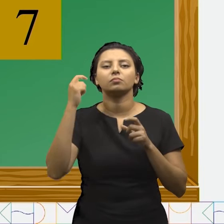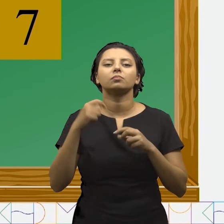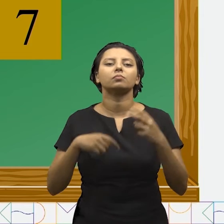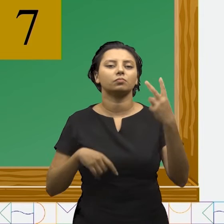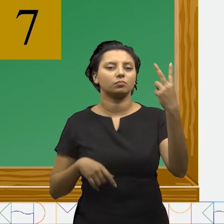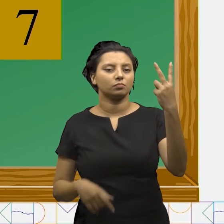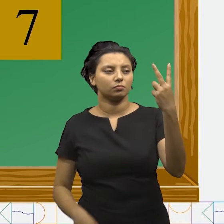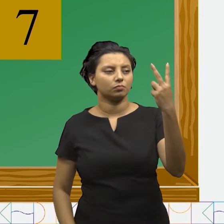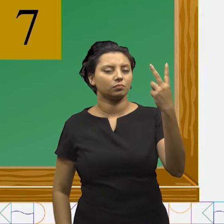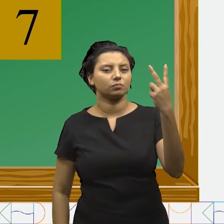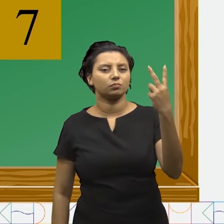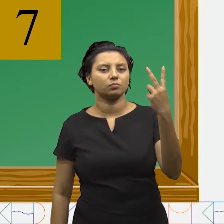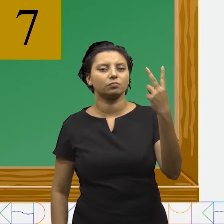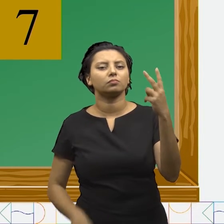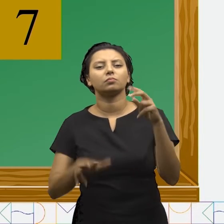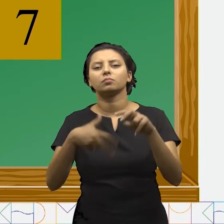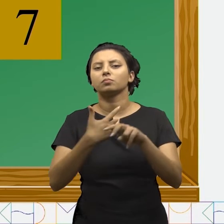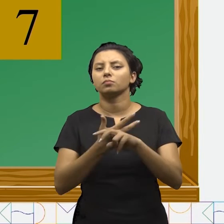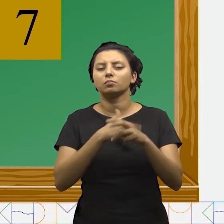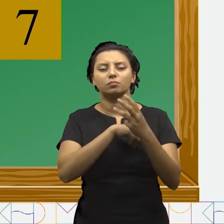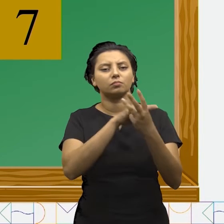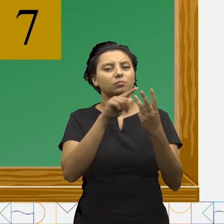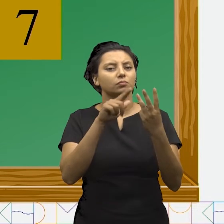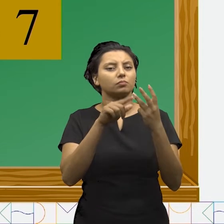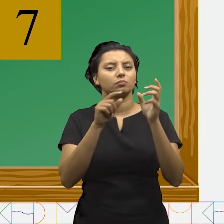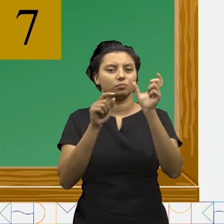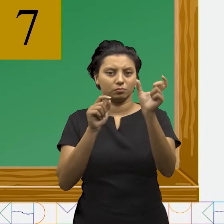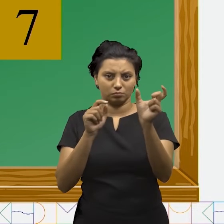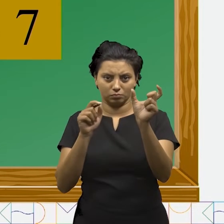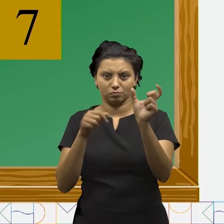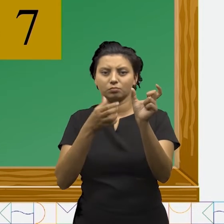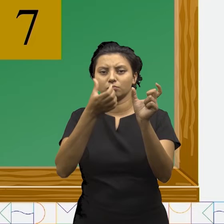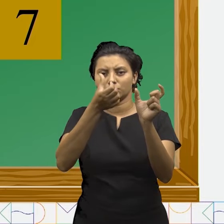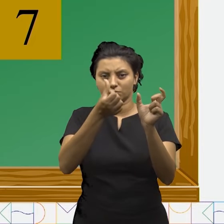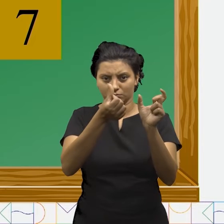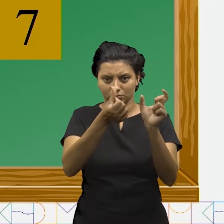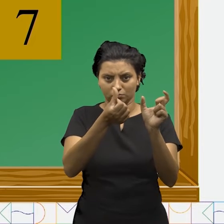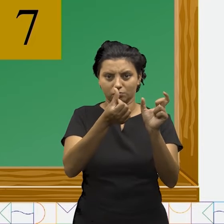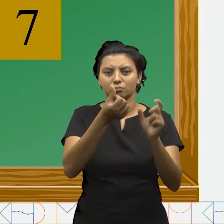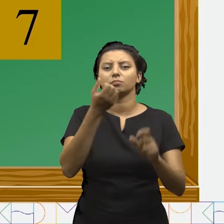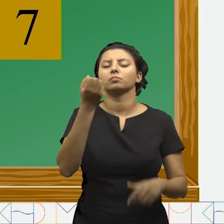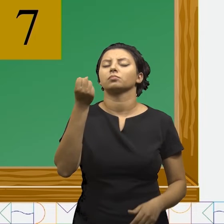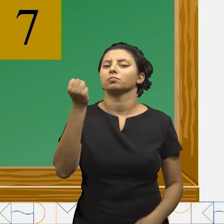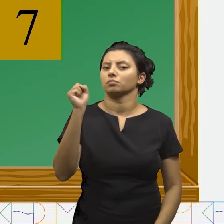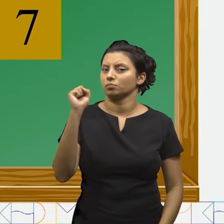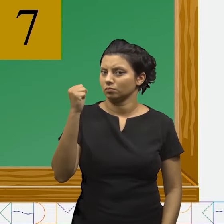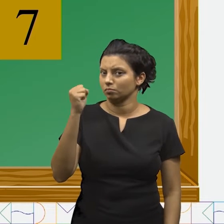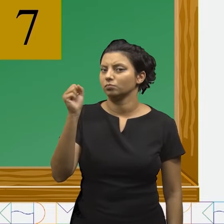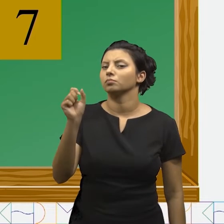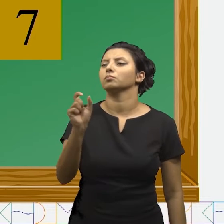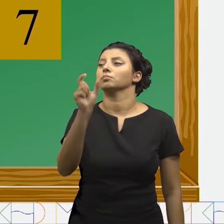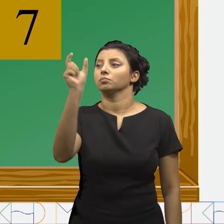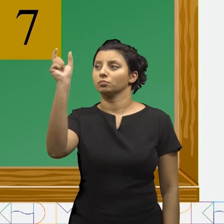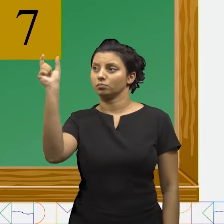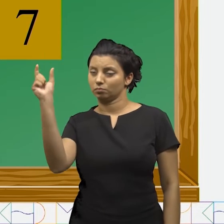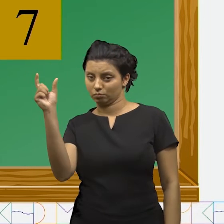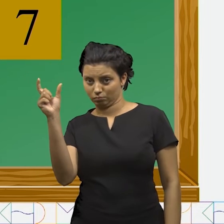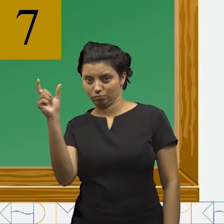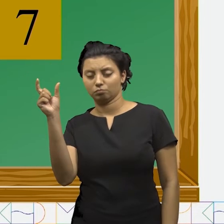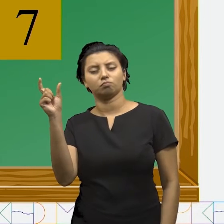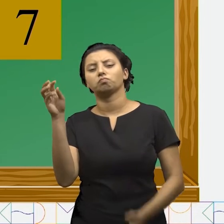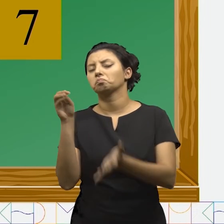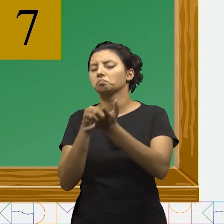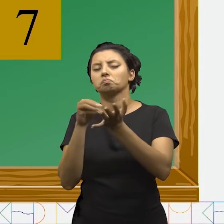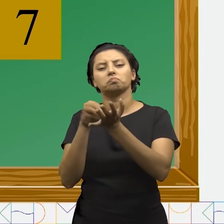número 2, em seguida, um espaço, depois o número 6, após